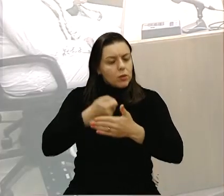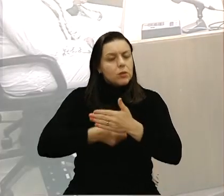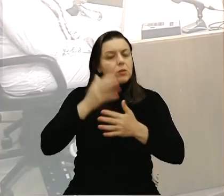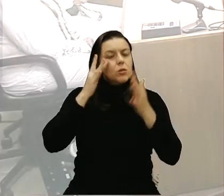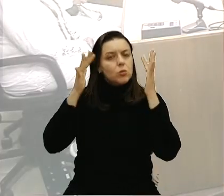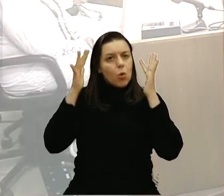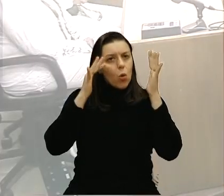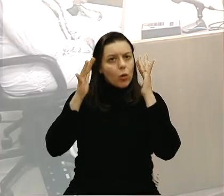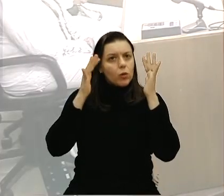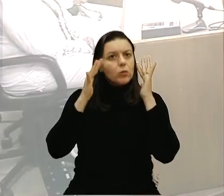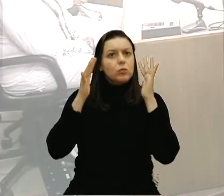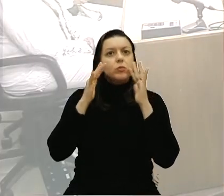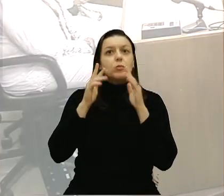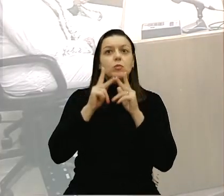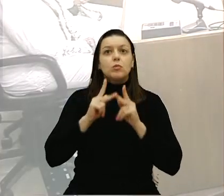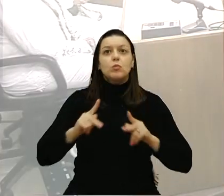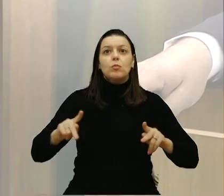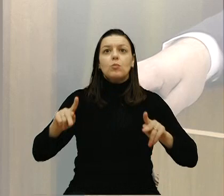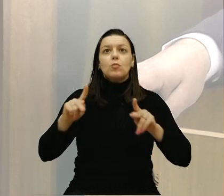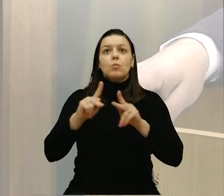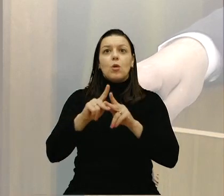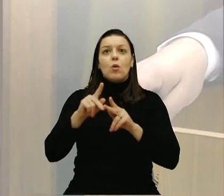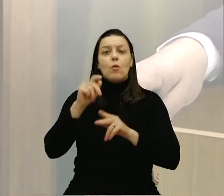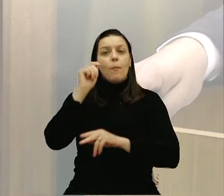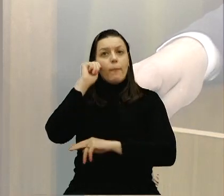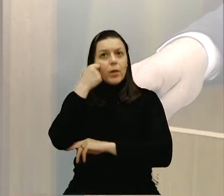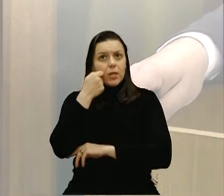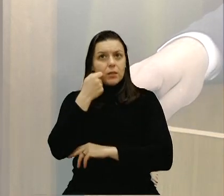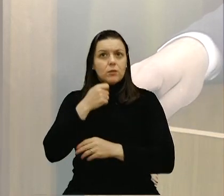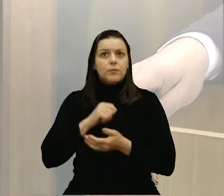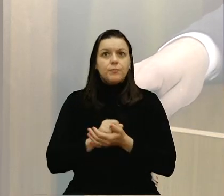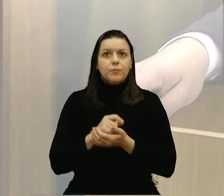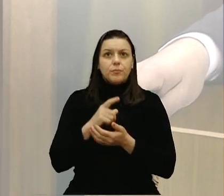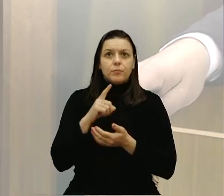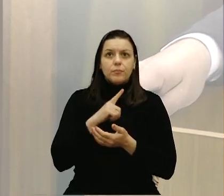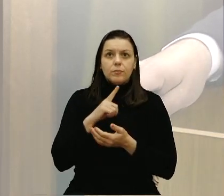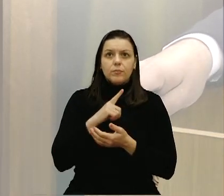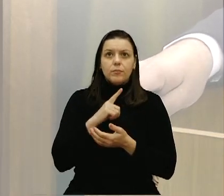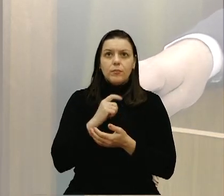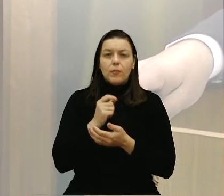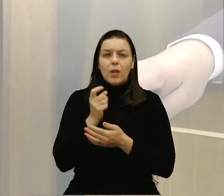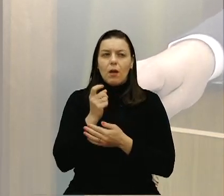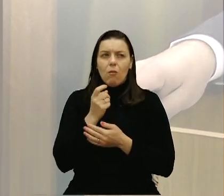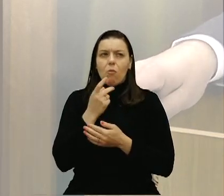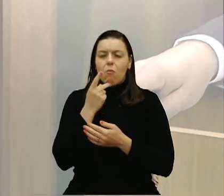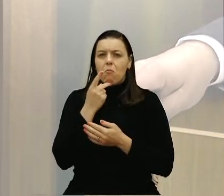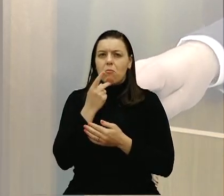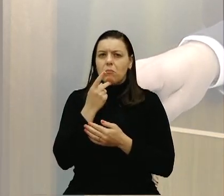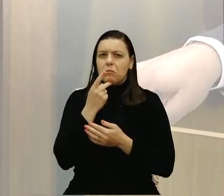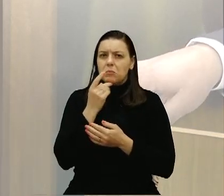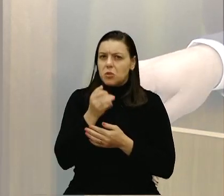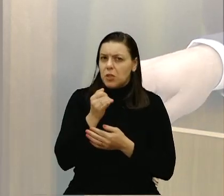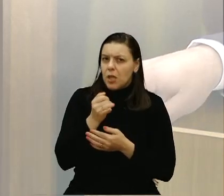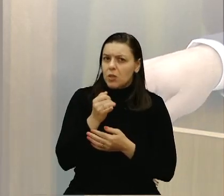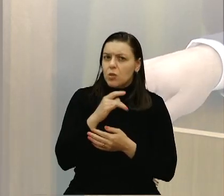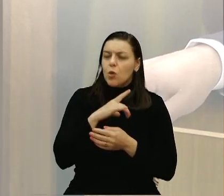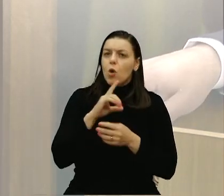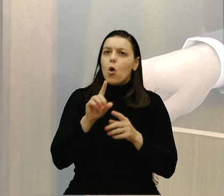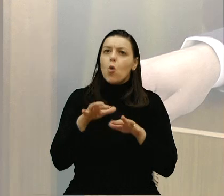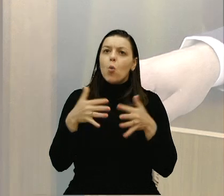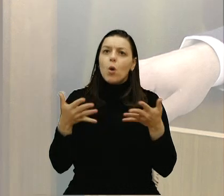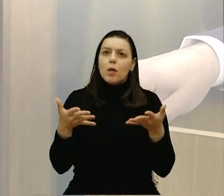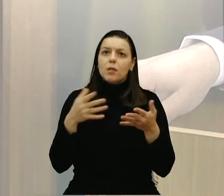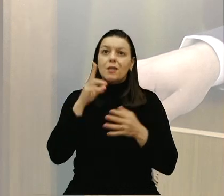sonhos do povo preto. Vocês sabem que tem um ditado banto que diz que quando